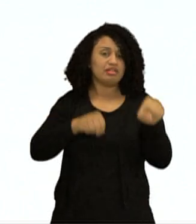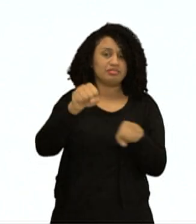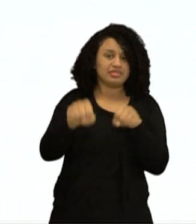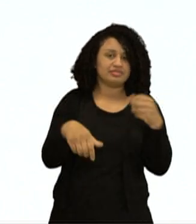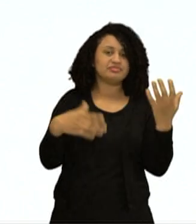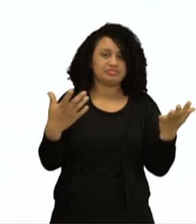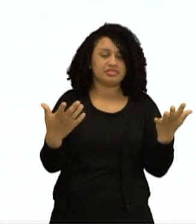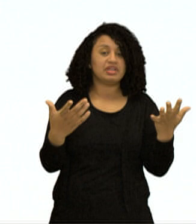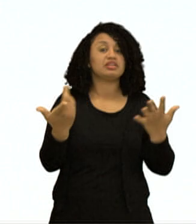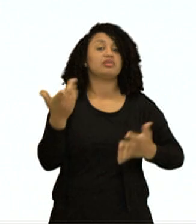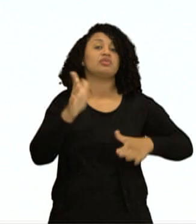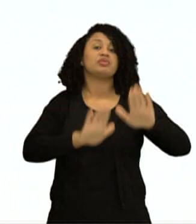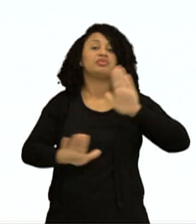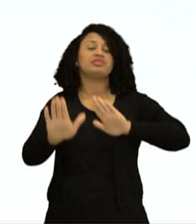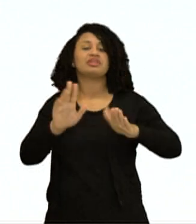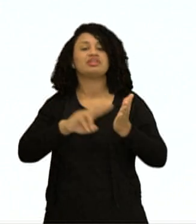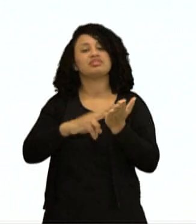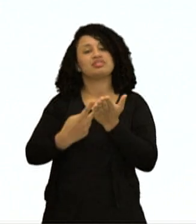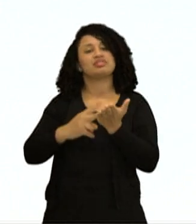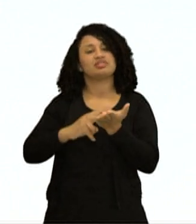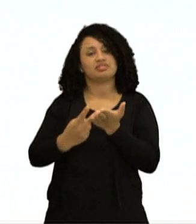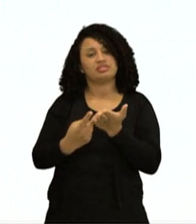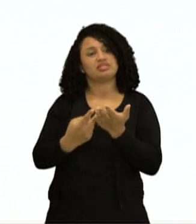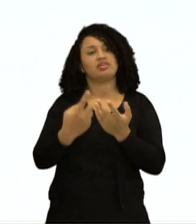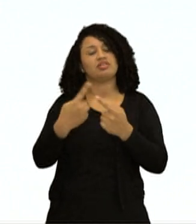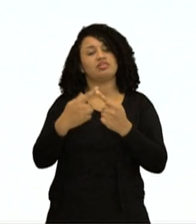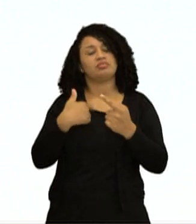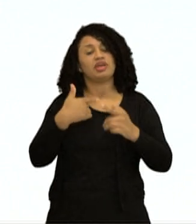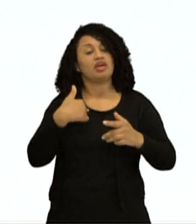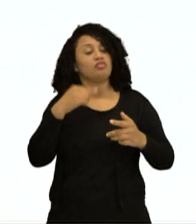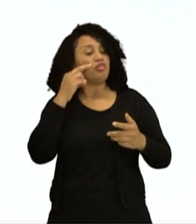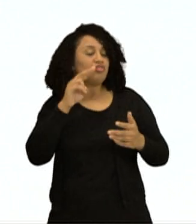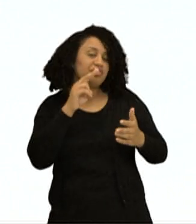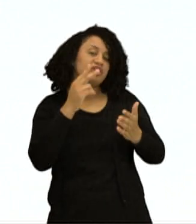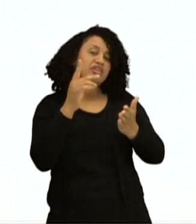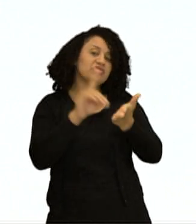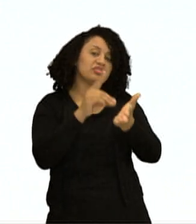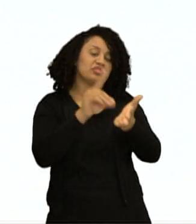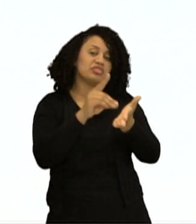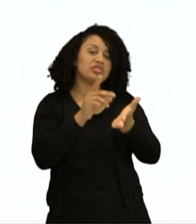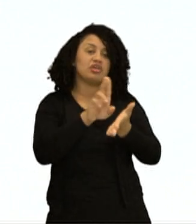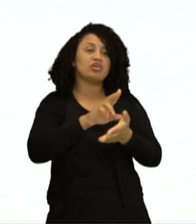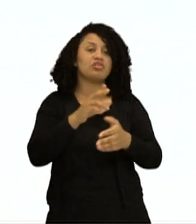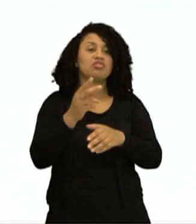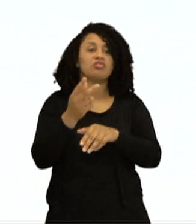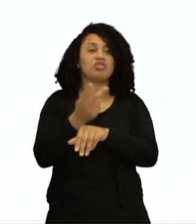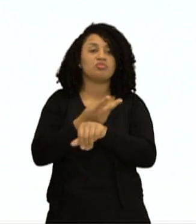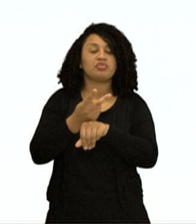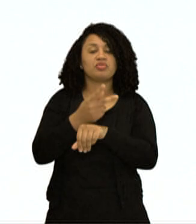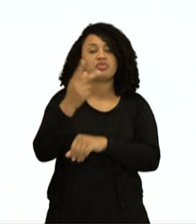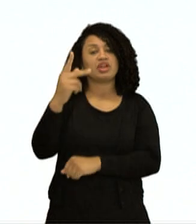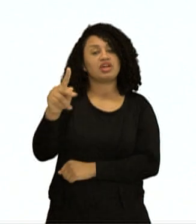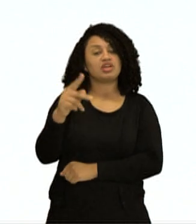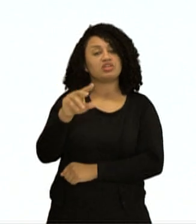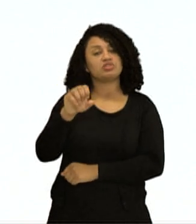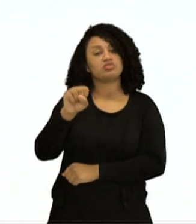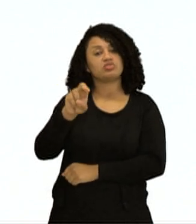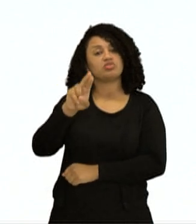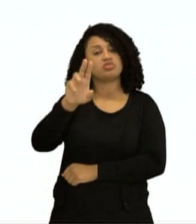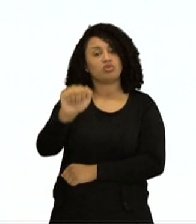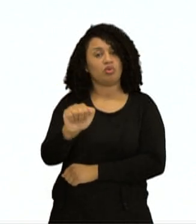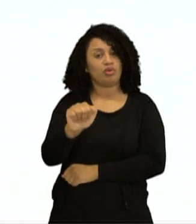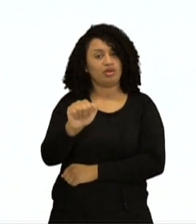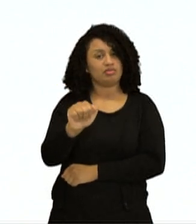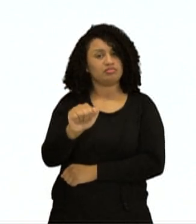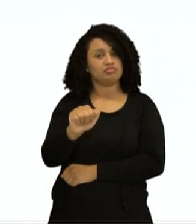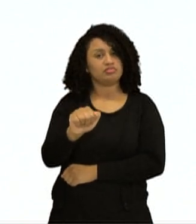bicicleta. Cuidado com essa tradução, porque daí eu vou lá no dicionário e vou procurar sua e vou colocar lá no lugar you.